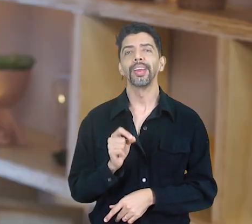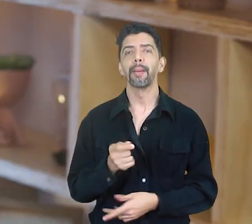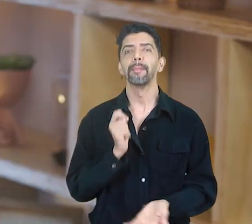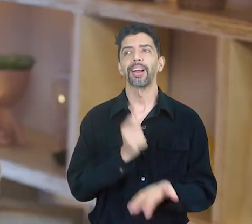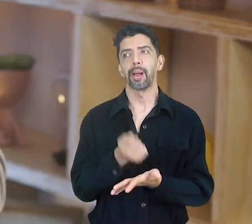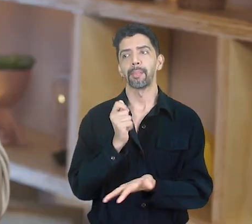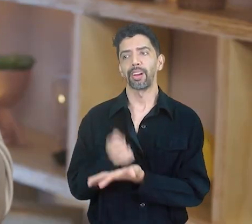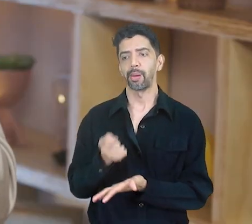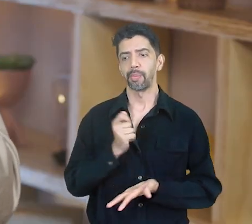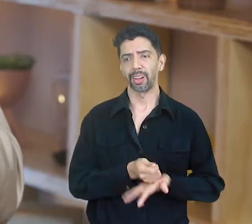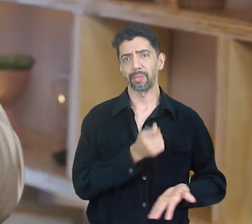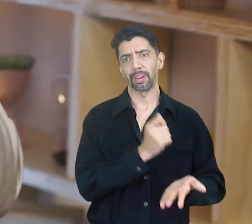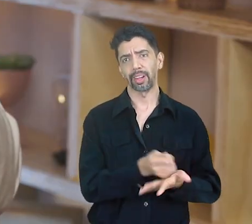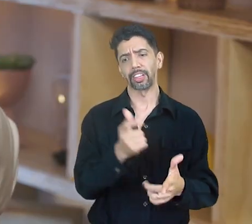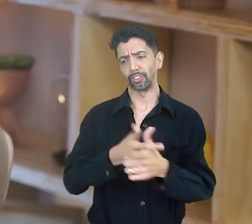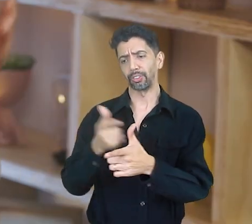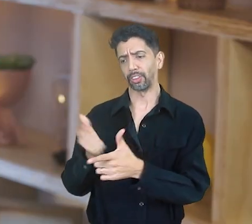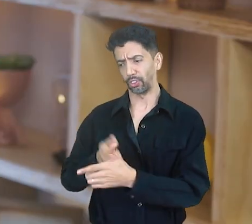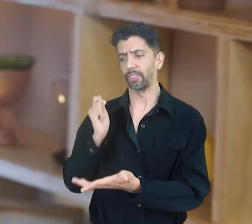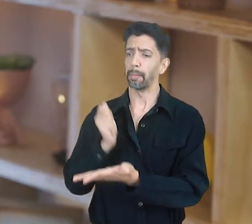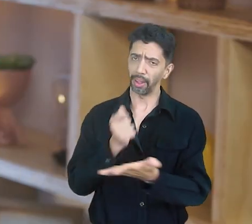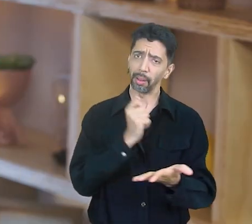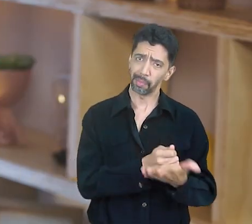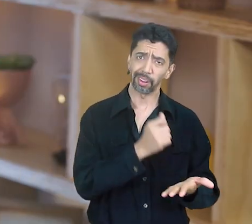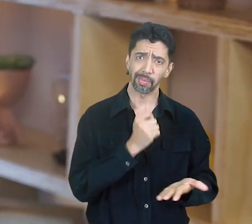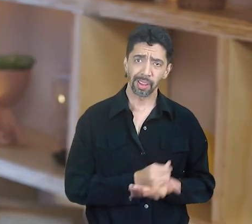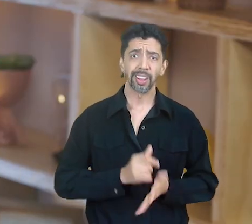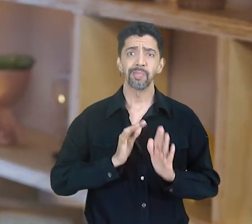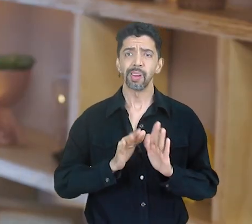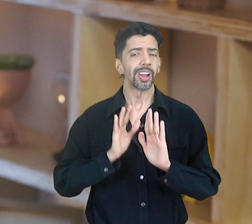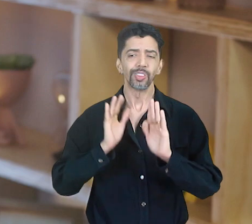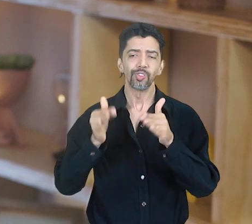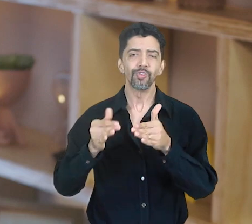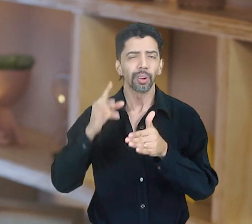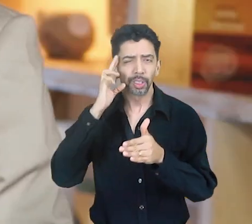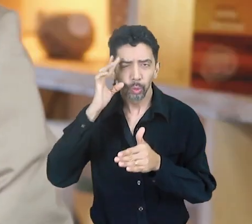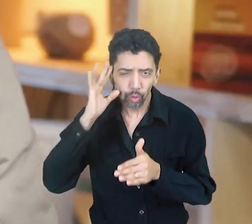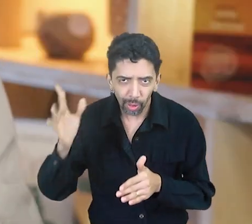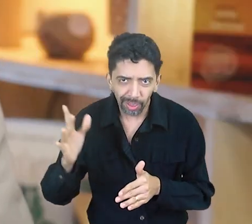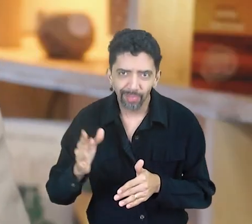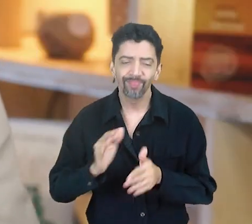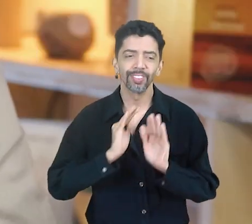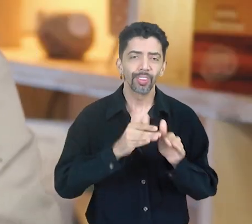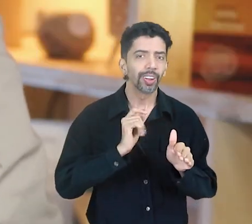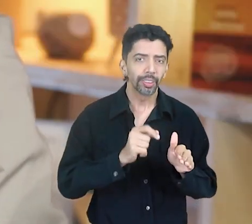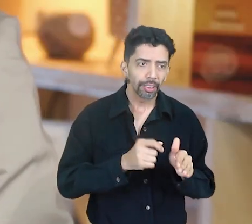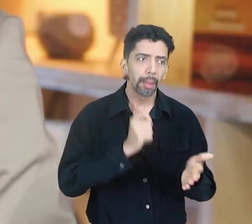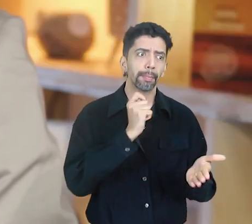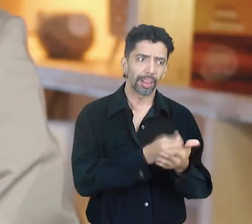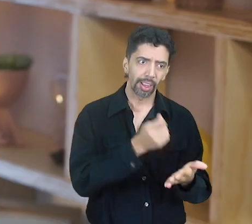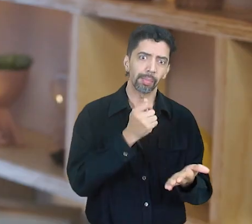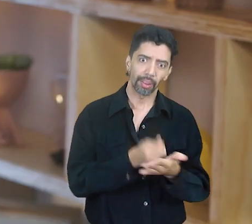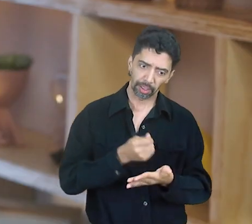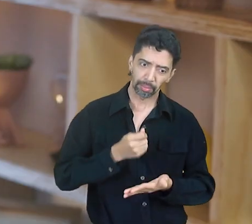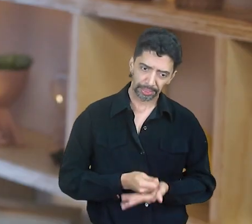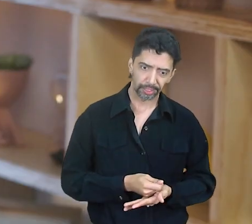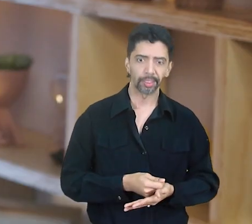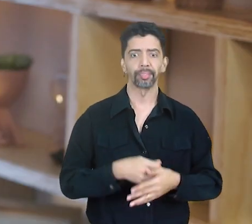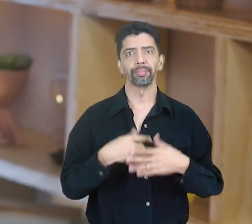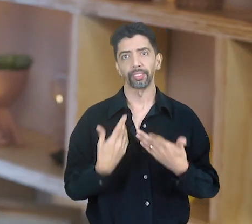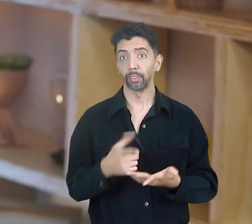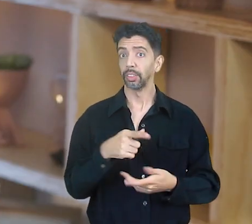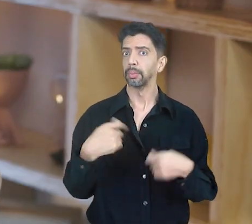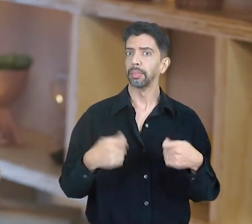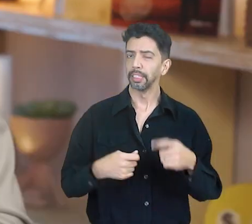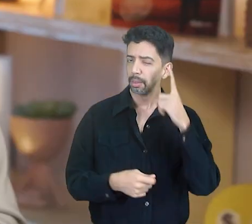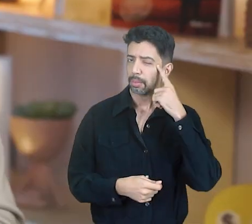contas. Então nós temos uma grande sociedade de pagadores de contas e não de realizadores de sonhos. Por isso a necessidade